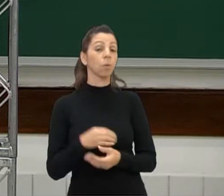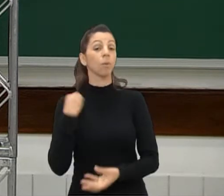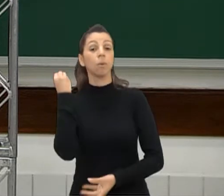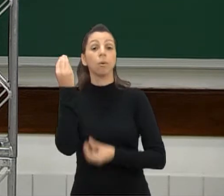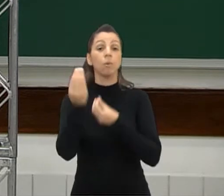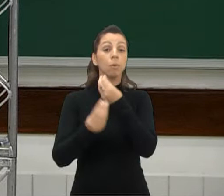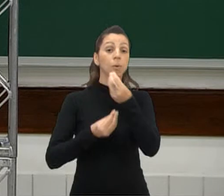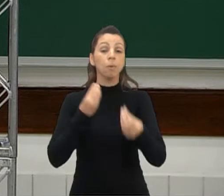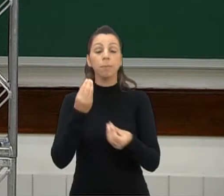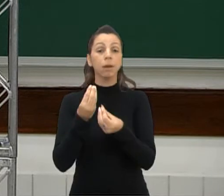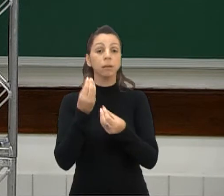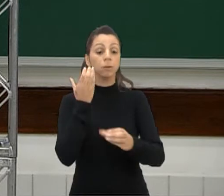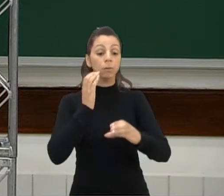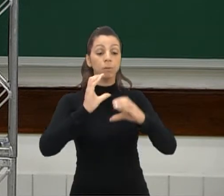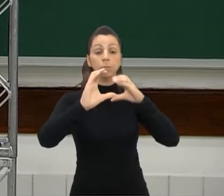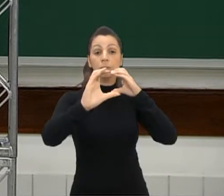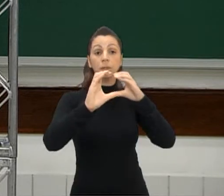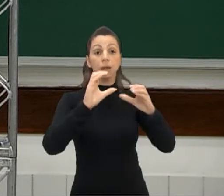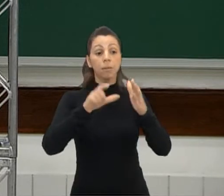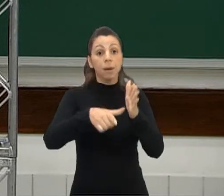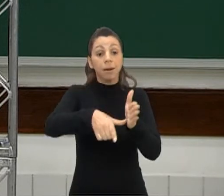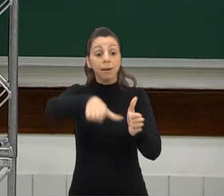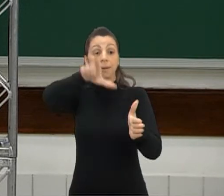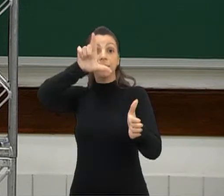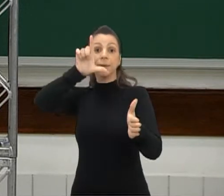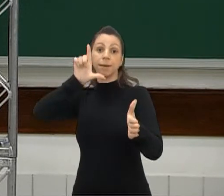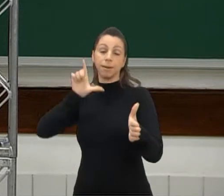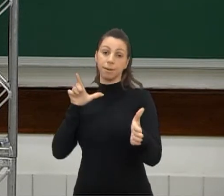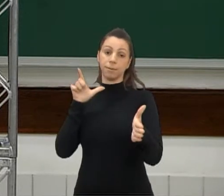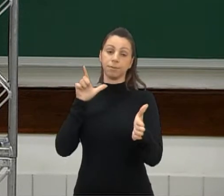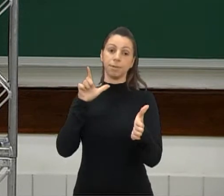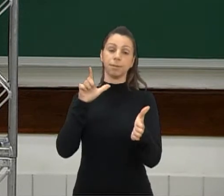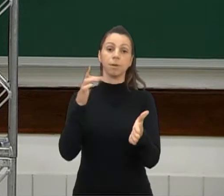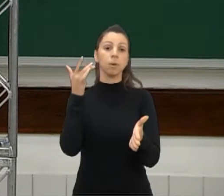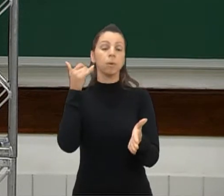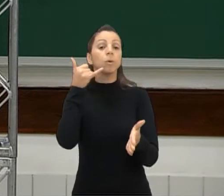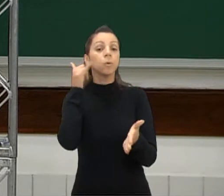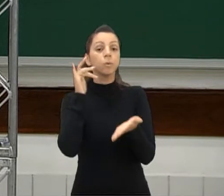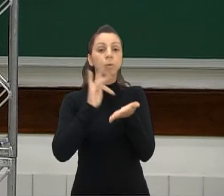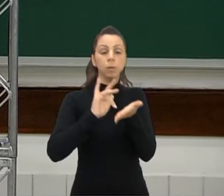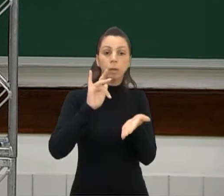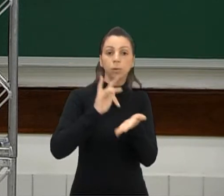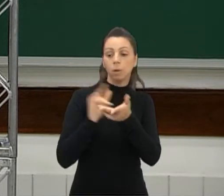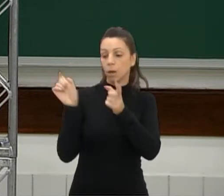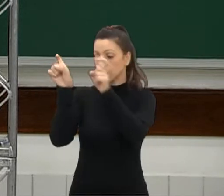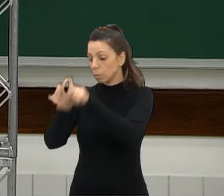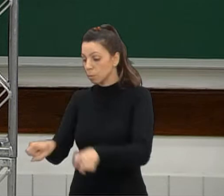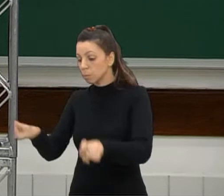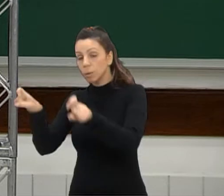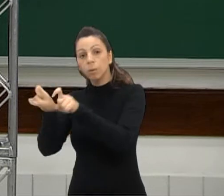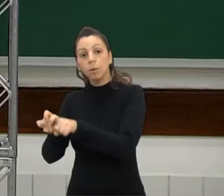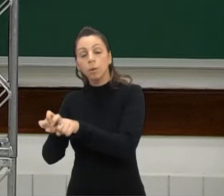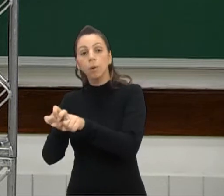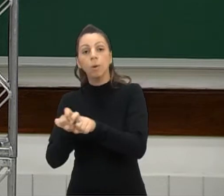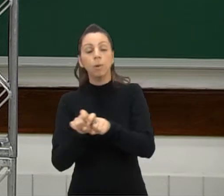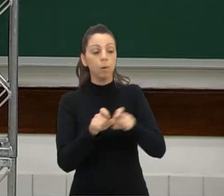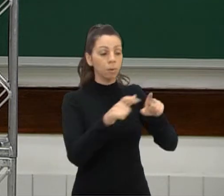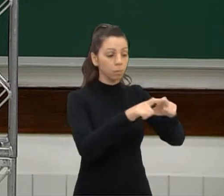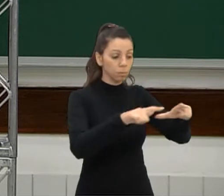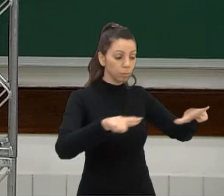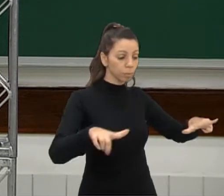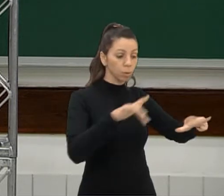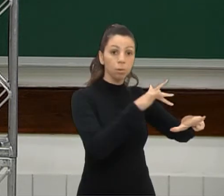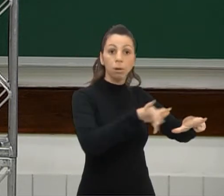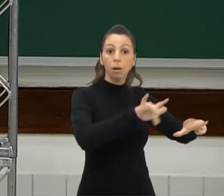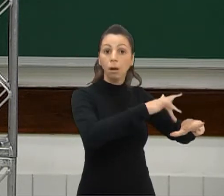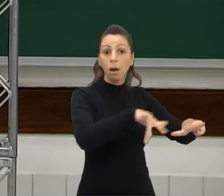que nós nos comunicávamos sem ter as telas dos celulares, sem ter as telas dos computadores, sem ter as telas dos tablets,